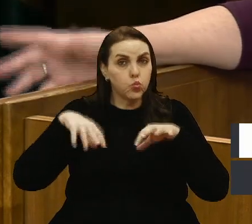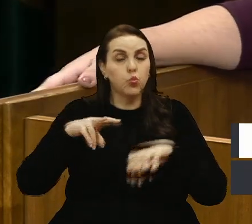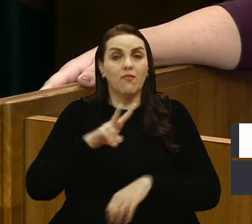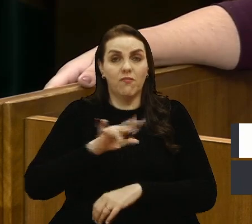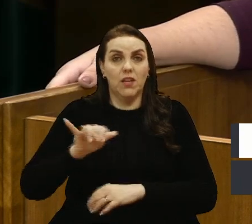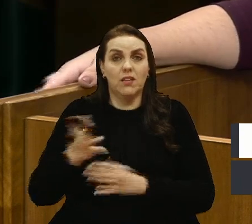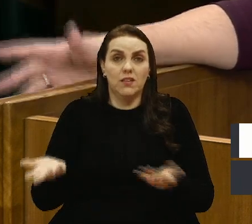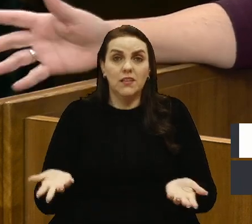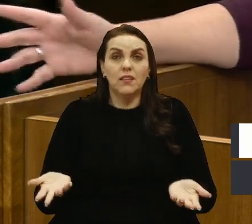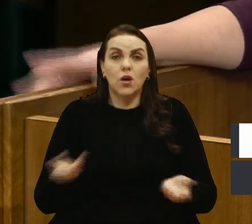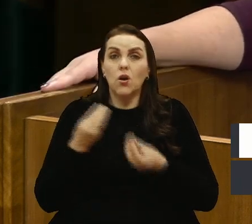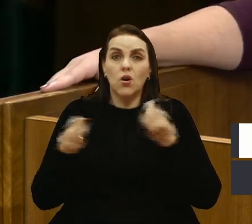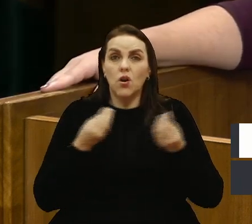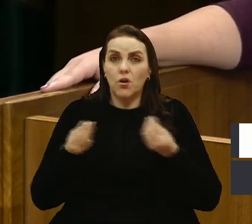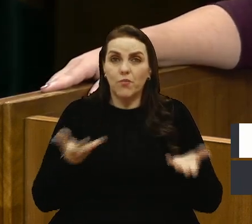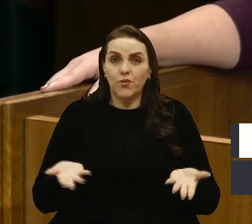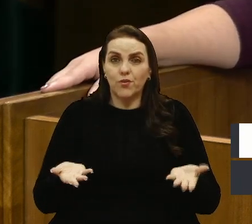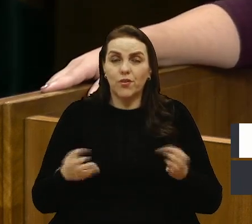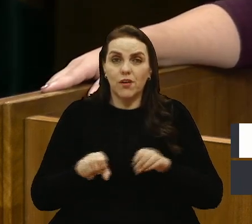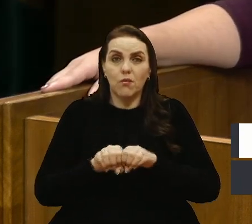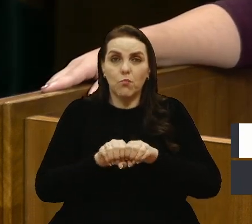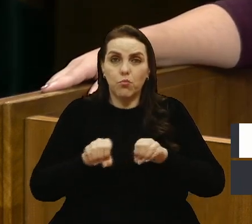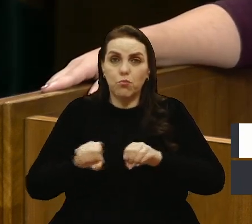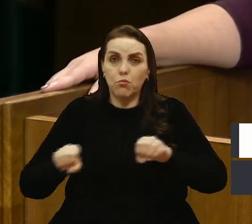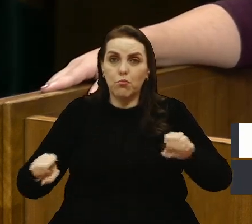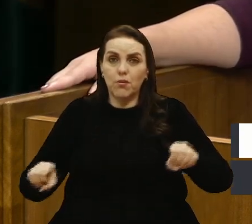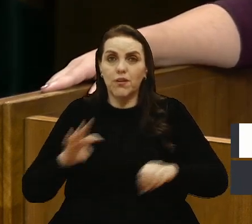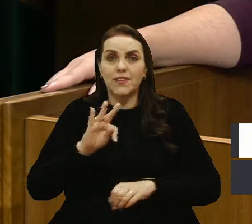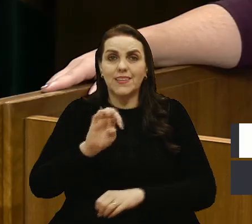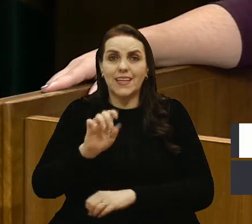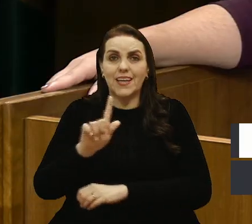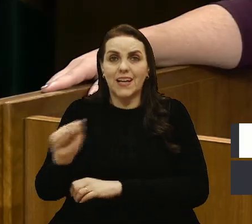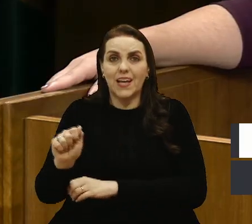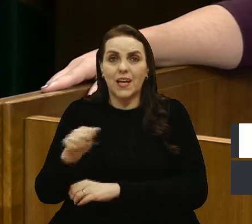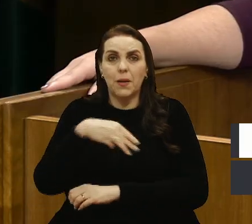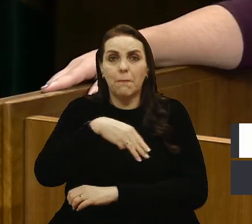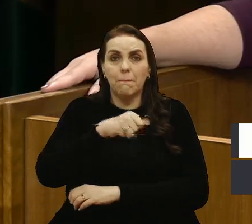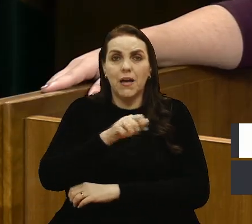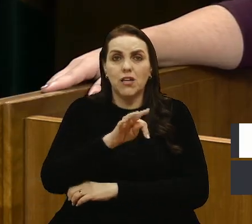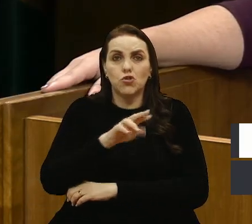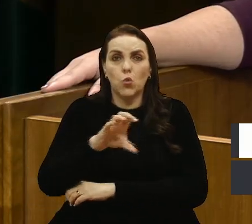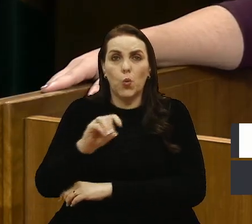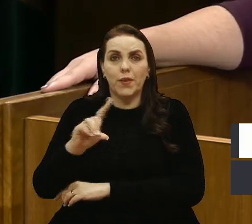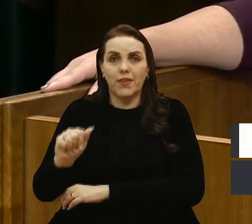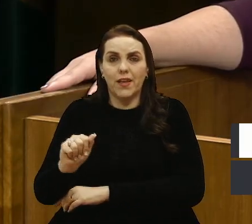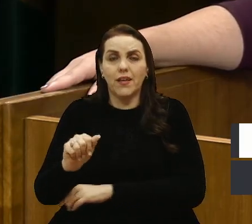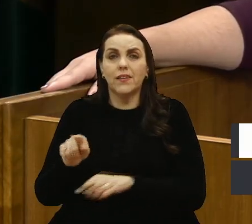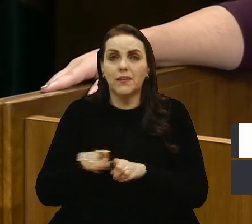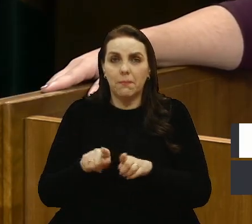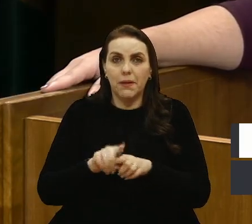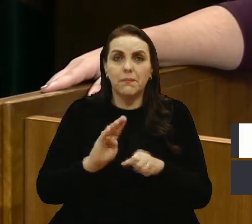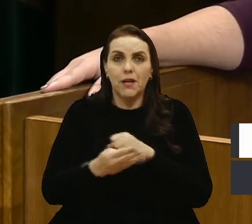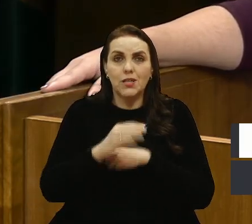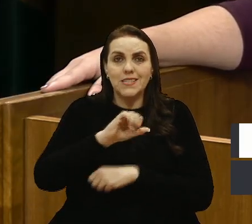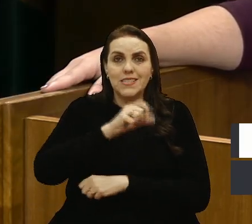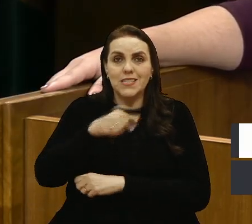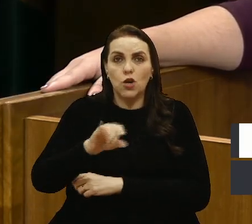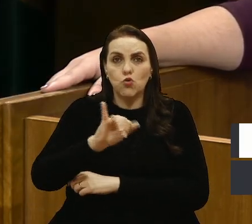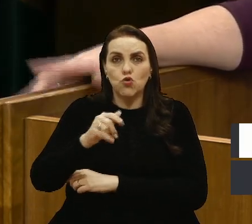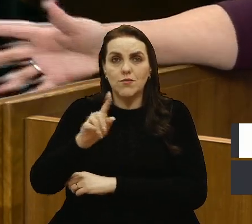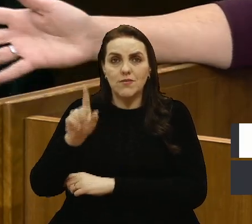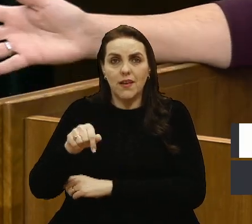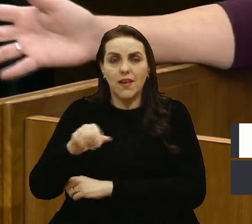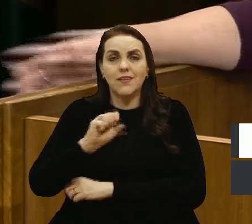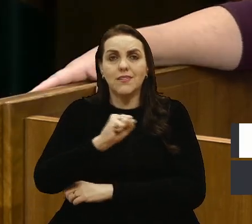como é que a gente fica? A canalização do Tega, Matioda, lá o pessoal do São José, o pessoal de Santa